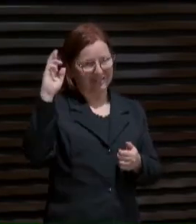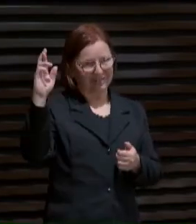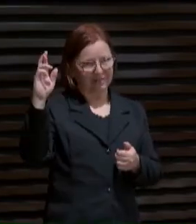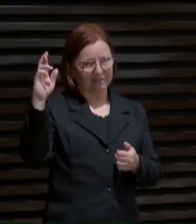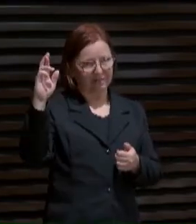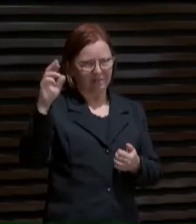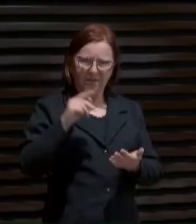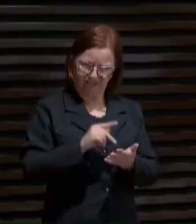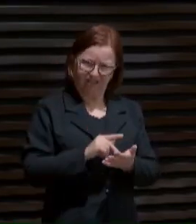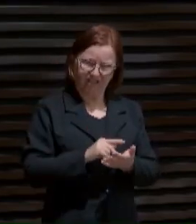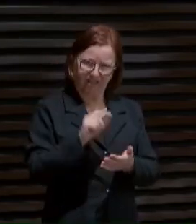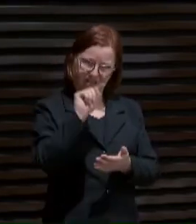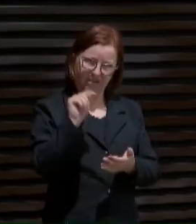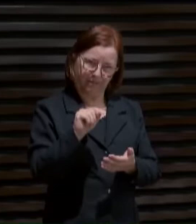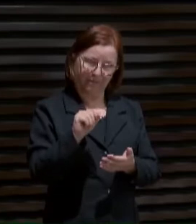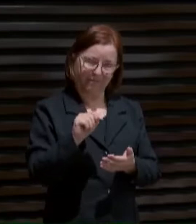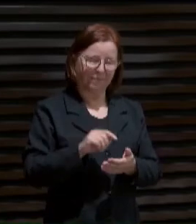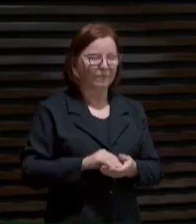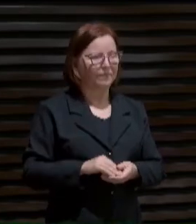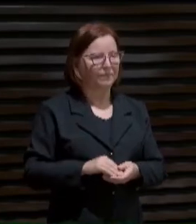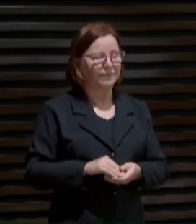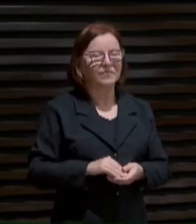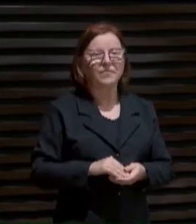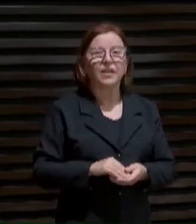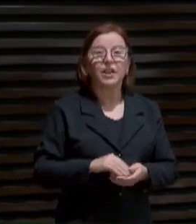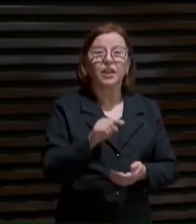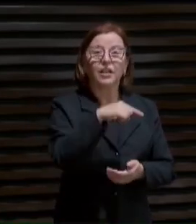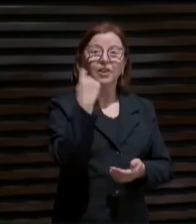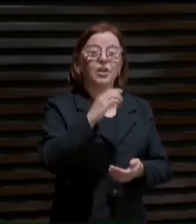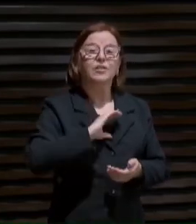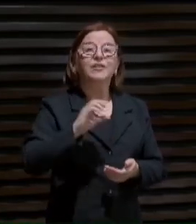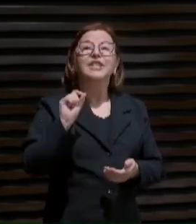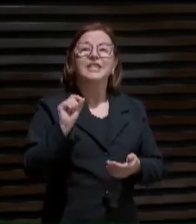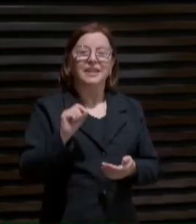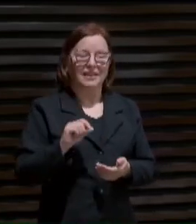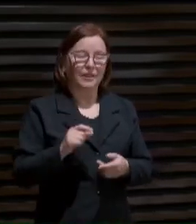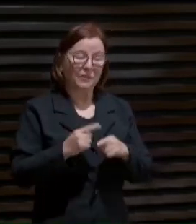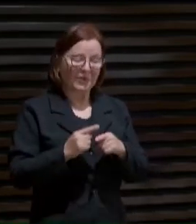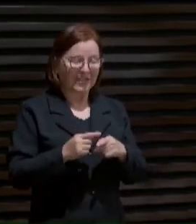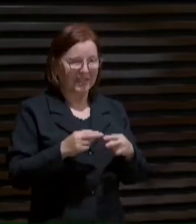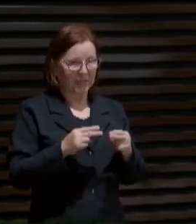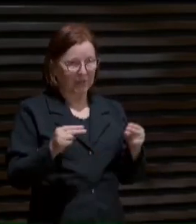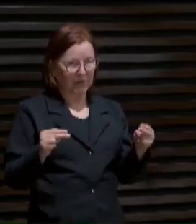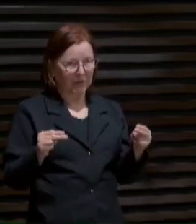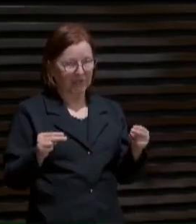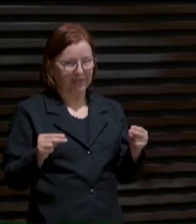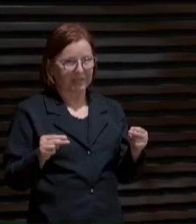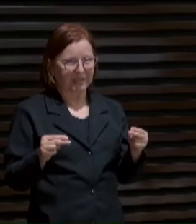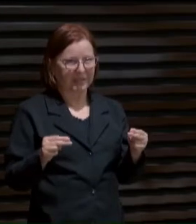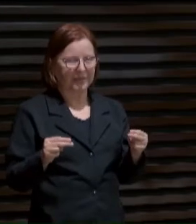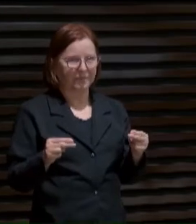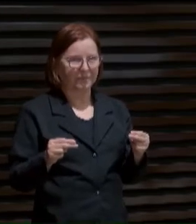Então nós vamos ver em quem nós estamos confiando O que as coisas que são abalaveis